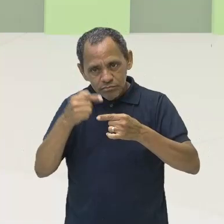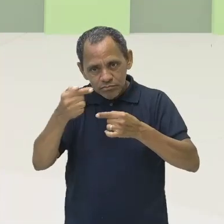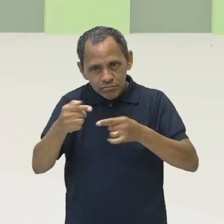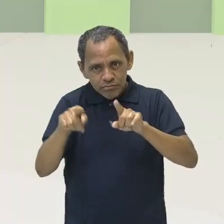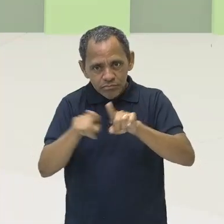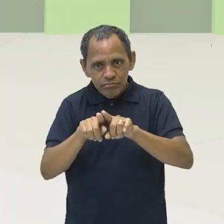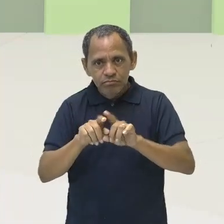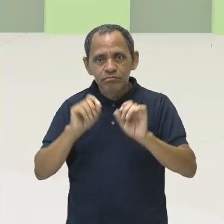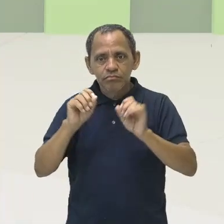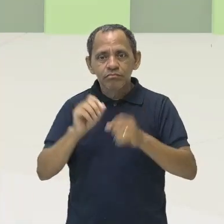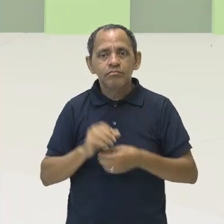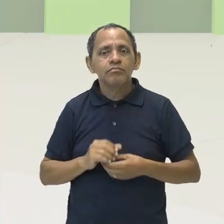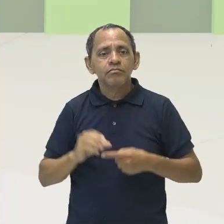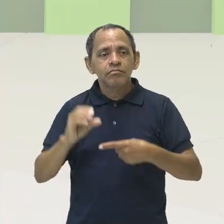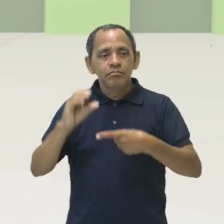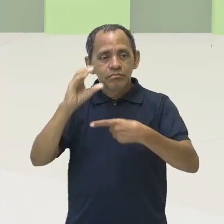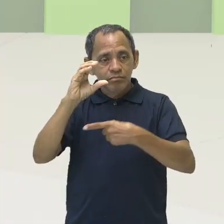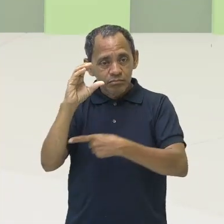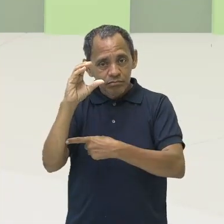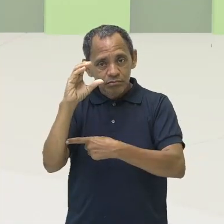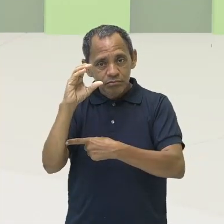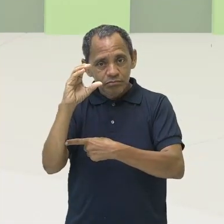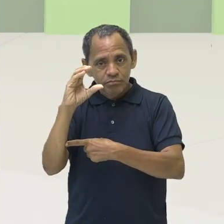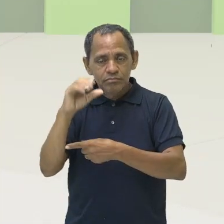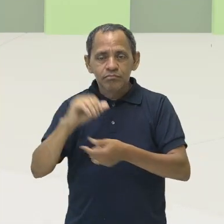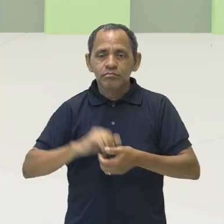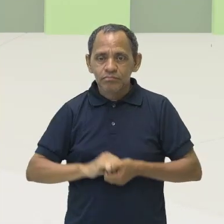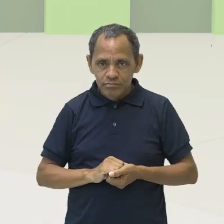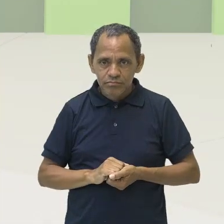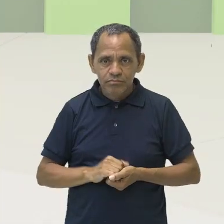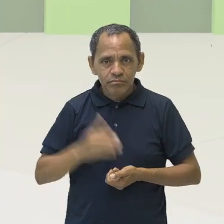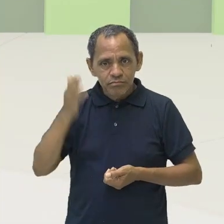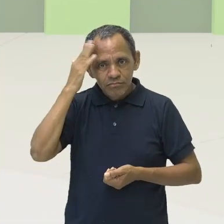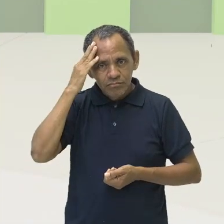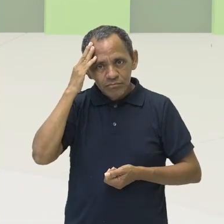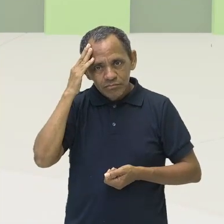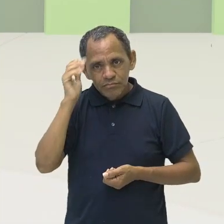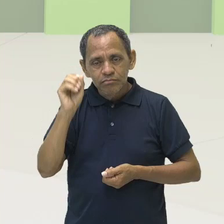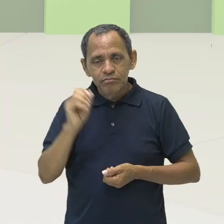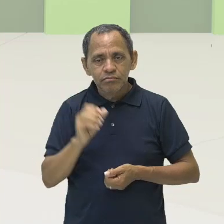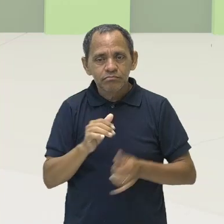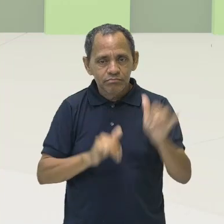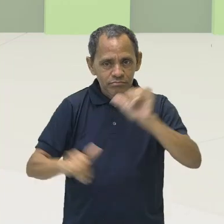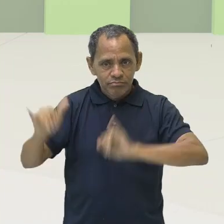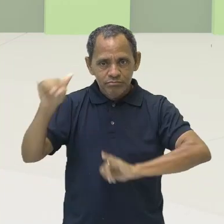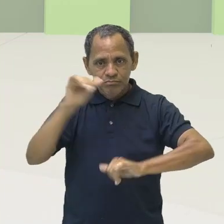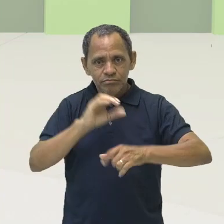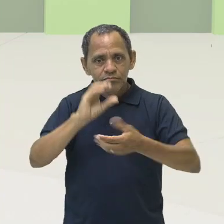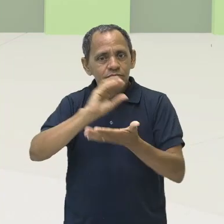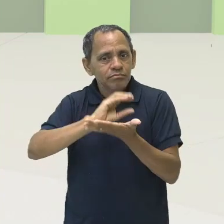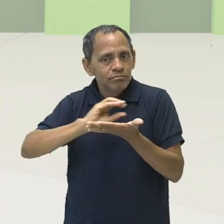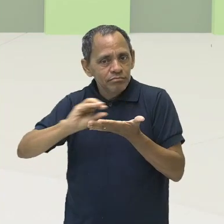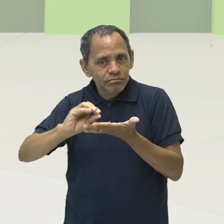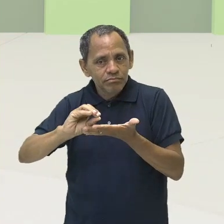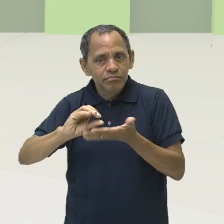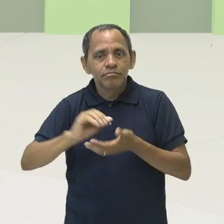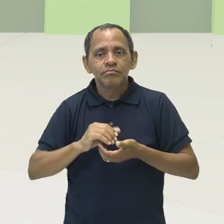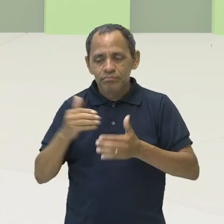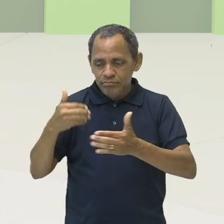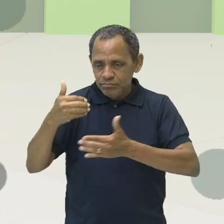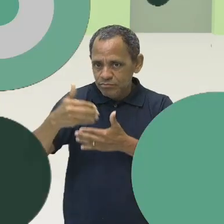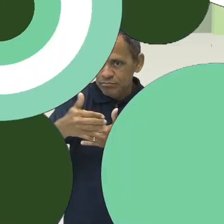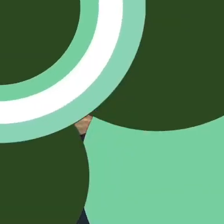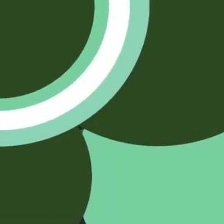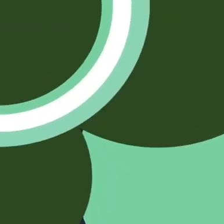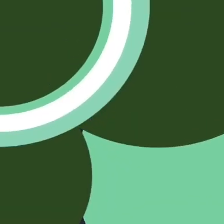o carbono. Mas vamos entender um pouquinho mais sobre a química orgânica ao longo do tempo. Então, dê uma